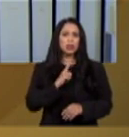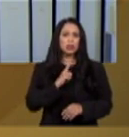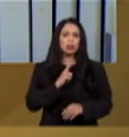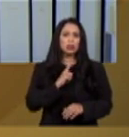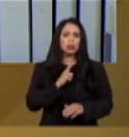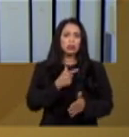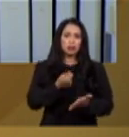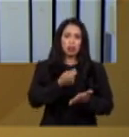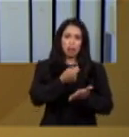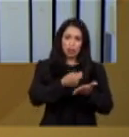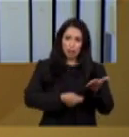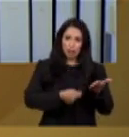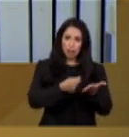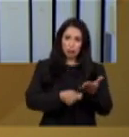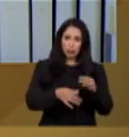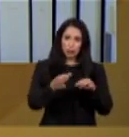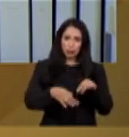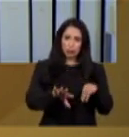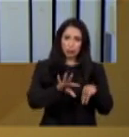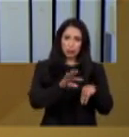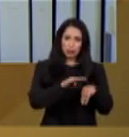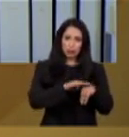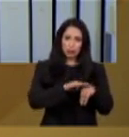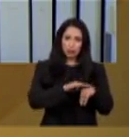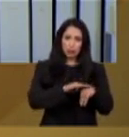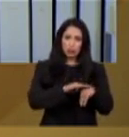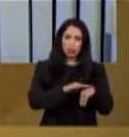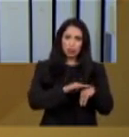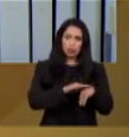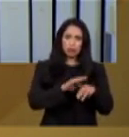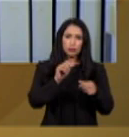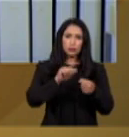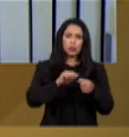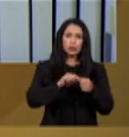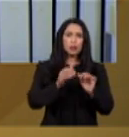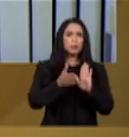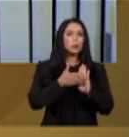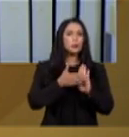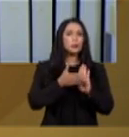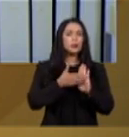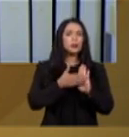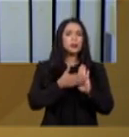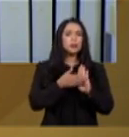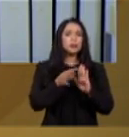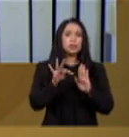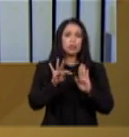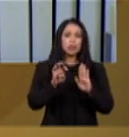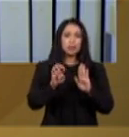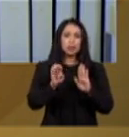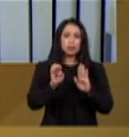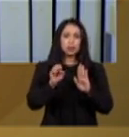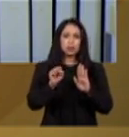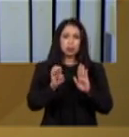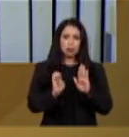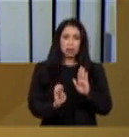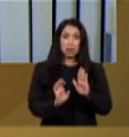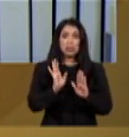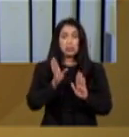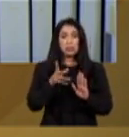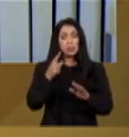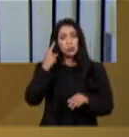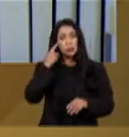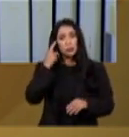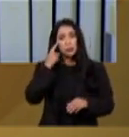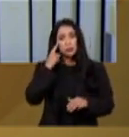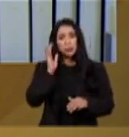relator, o ministro Barroso fez uma proposta de tese, mas penso que já há, inclusive, súmula